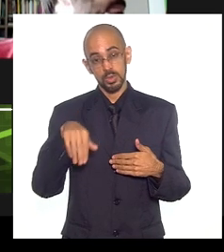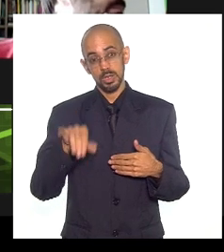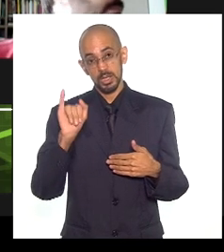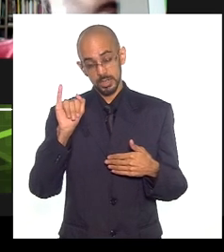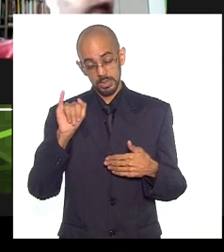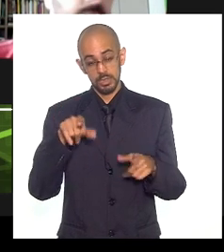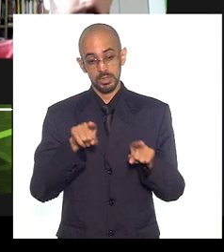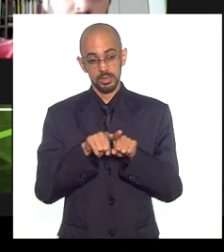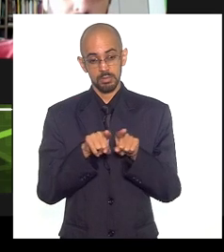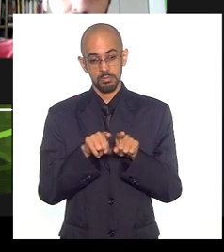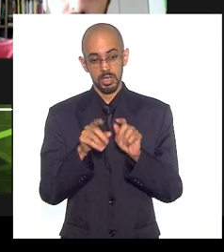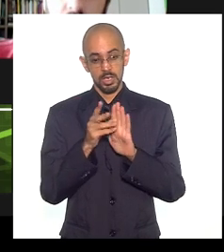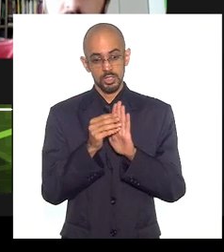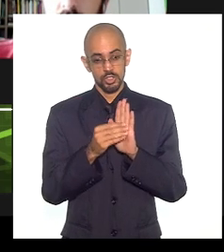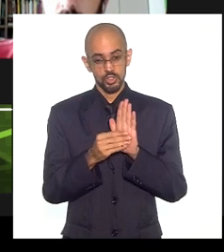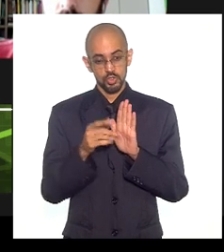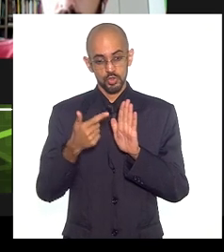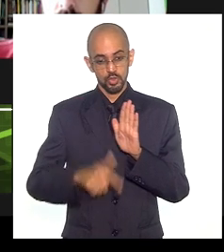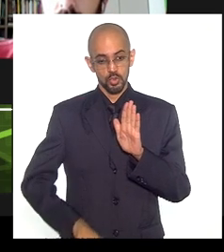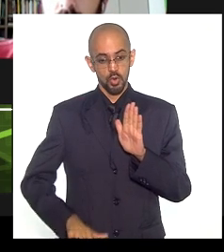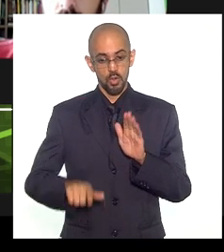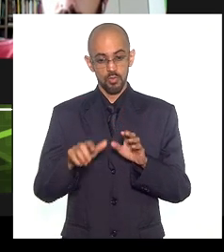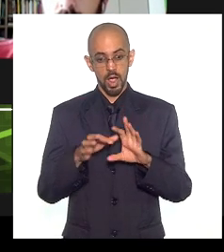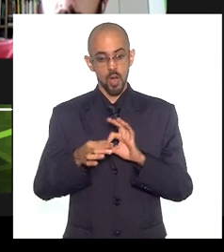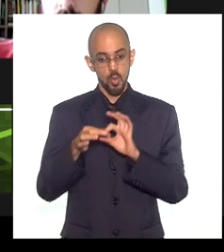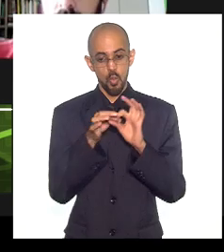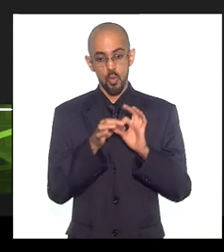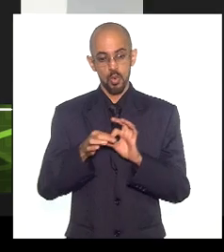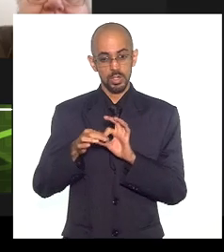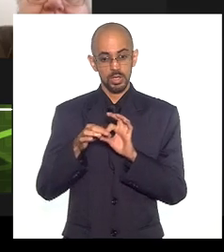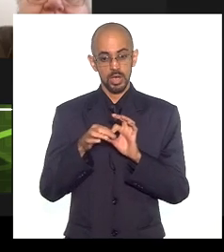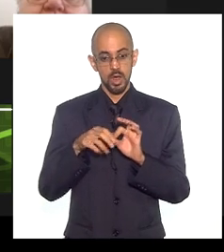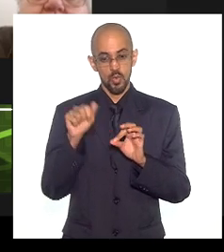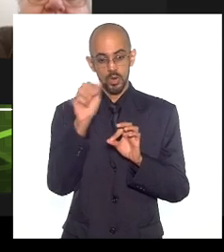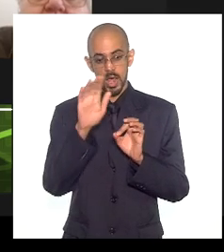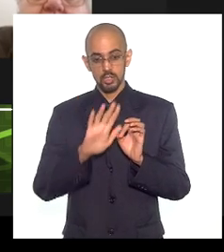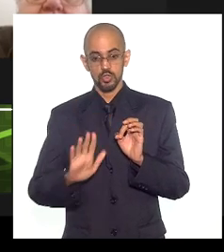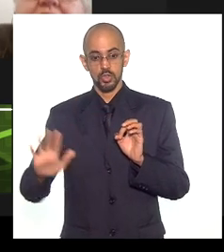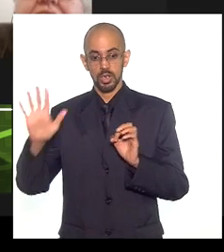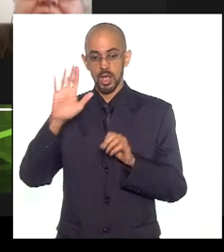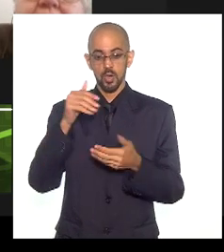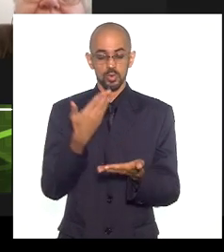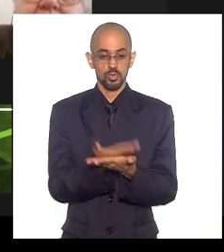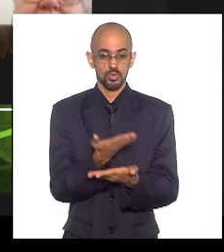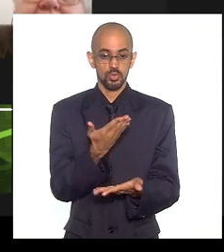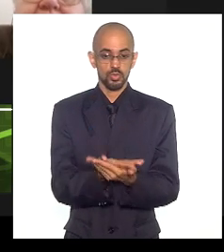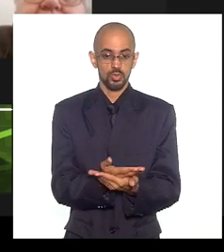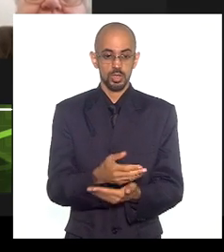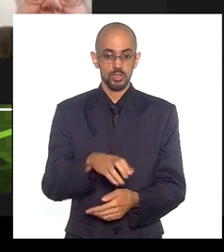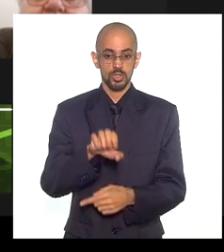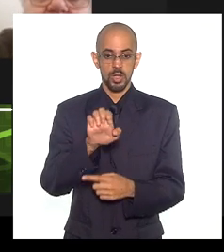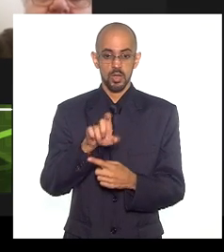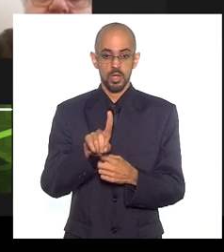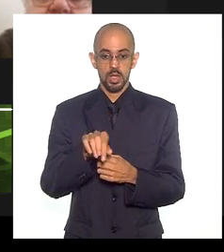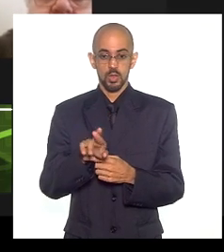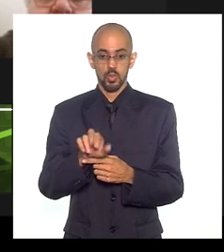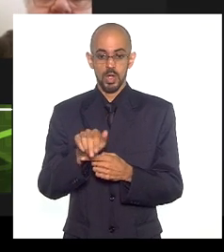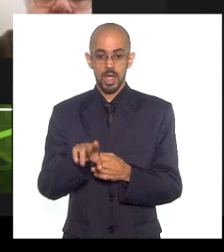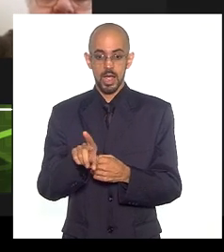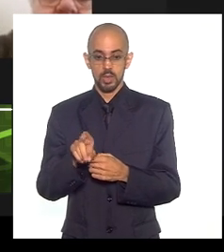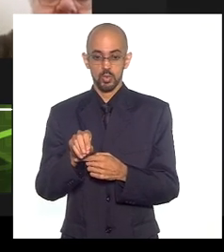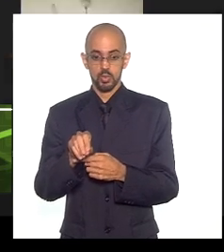Registro novamente a presença da União Nacional dos Estudantes, da UNE, entre nós aqui, tanto com o Eduardo Campos como com o Charles também,